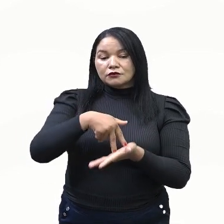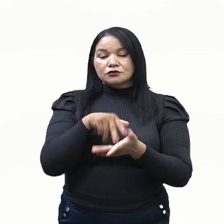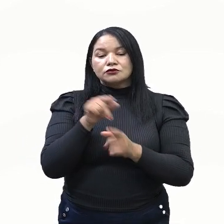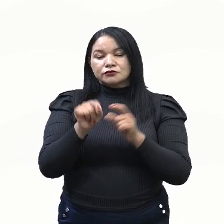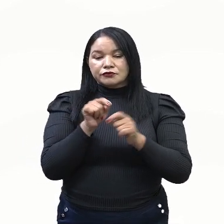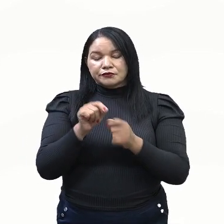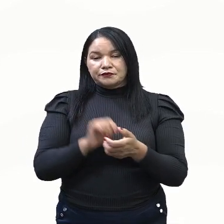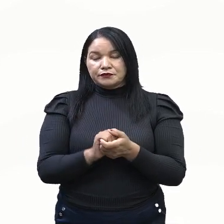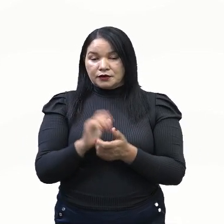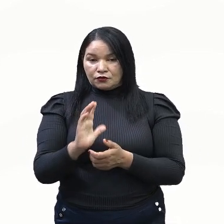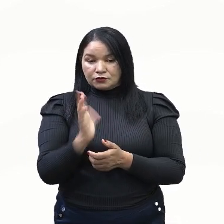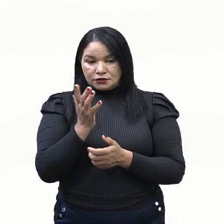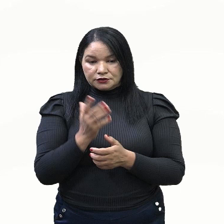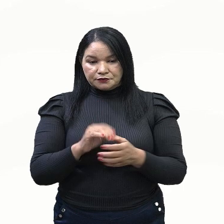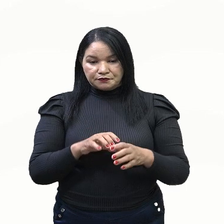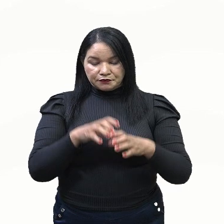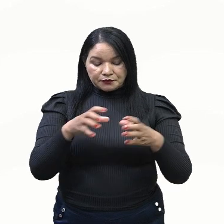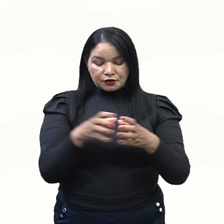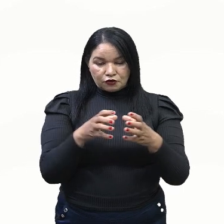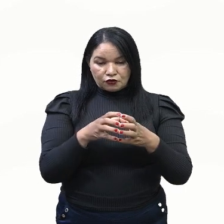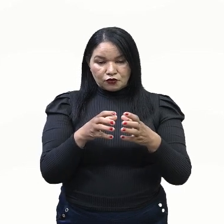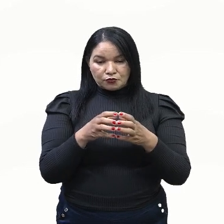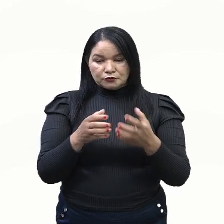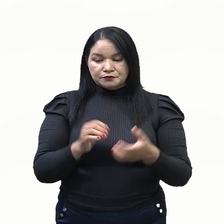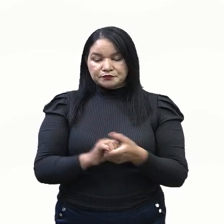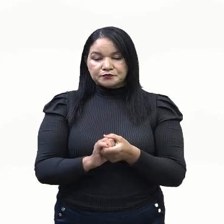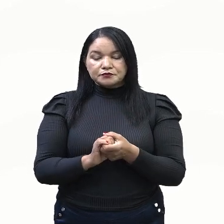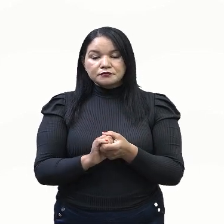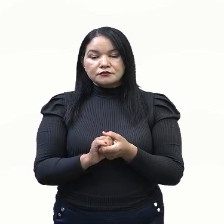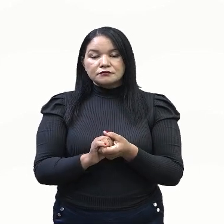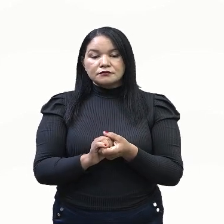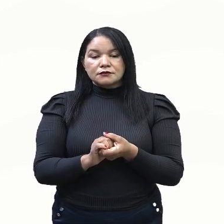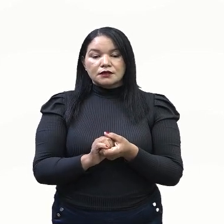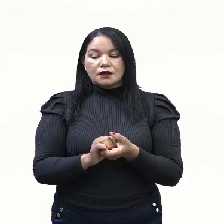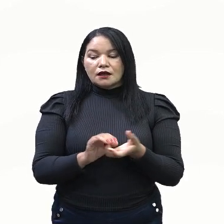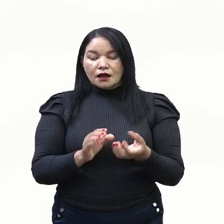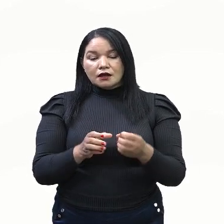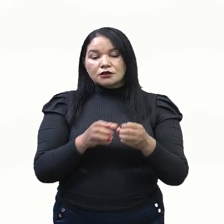né? Cotas raciais nas universidades públicas e